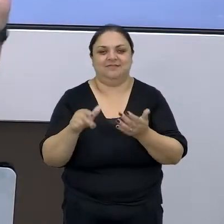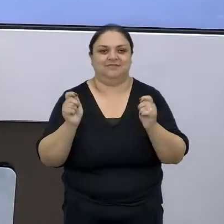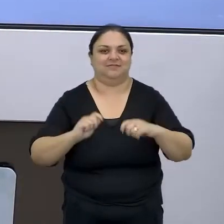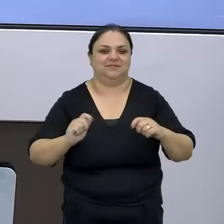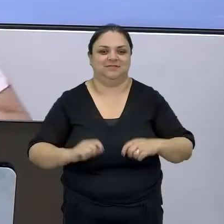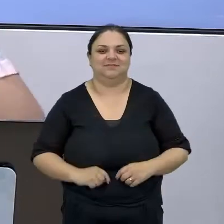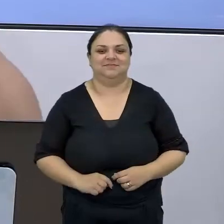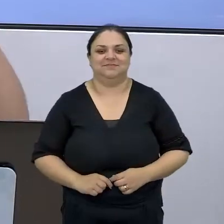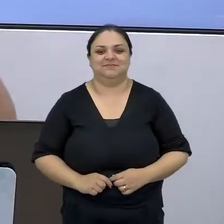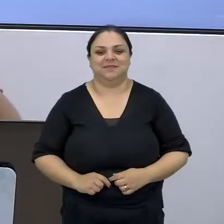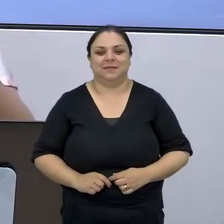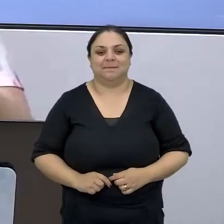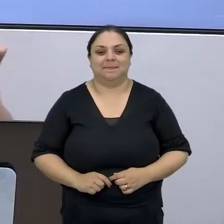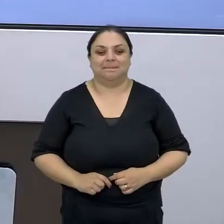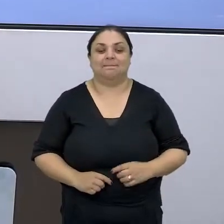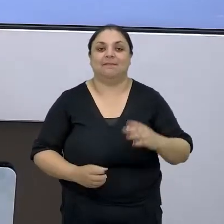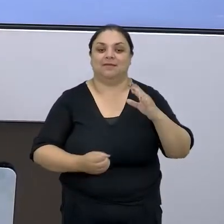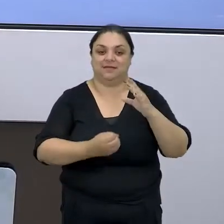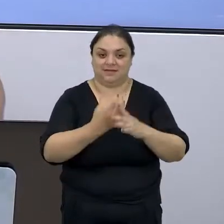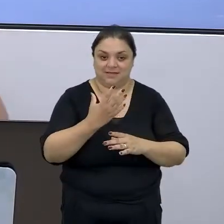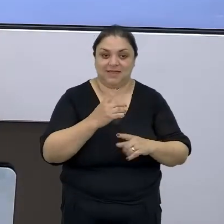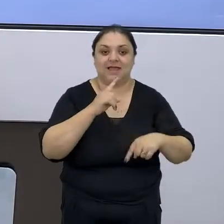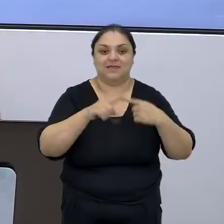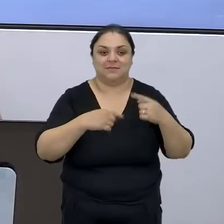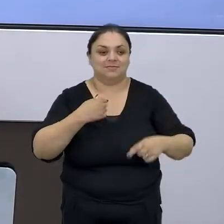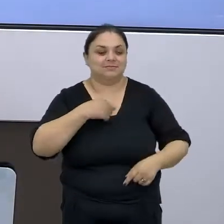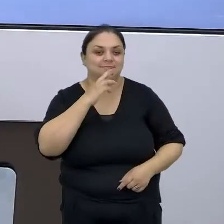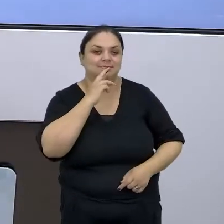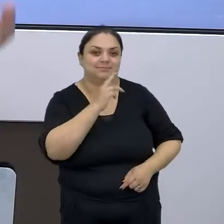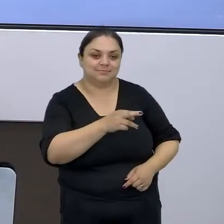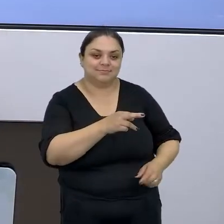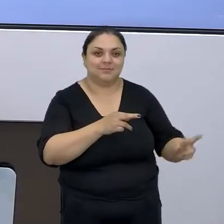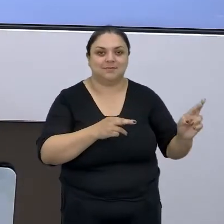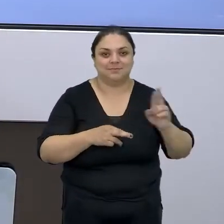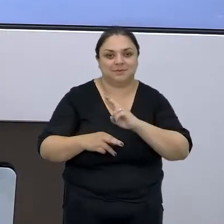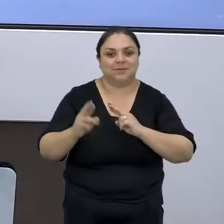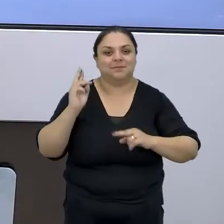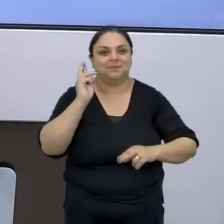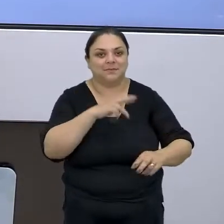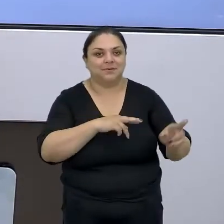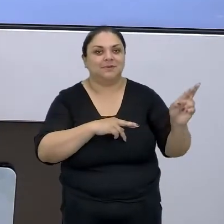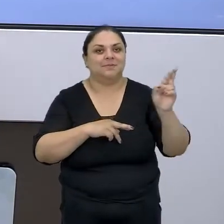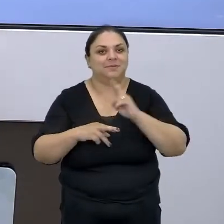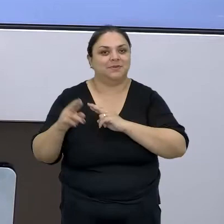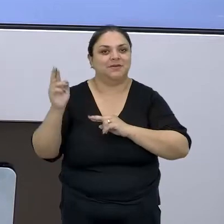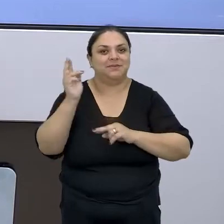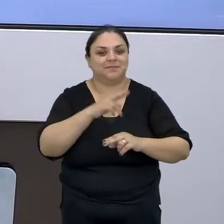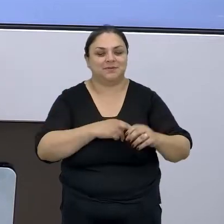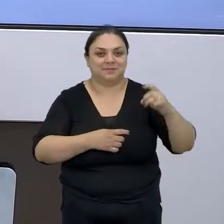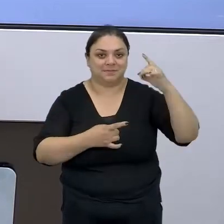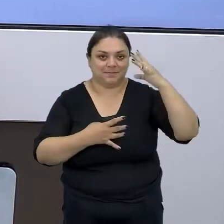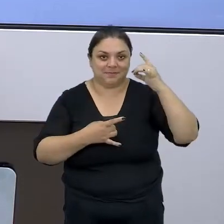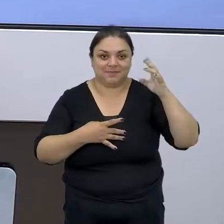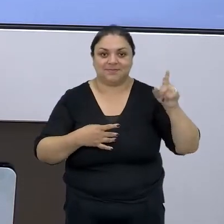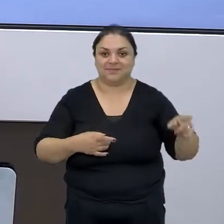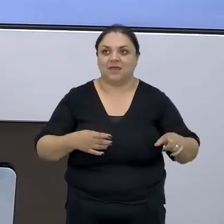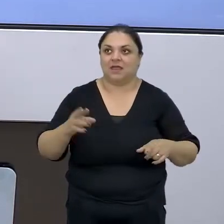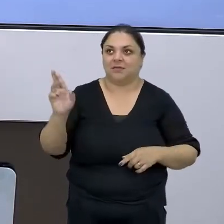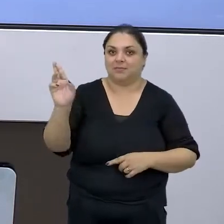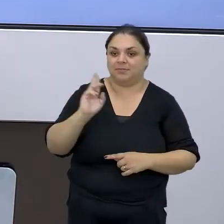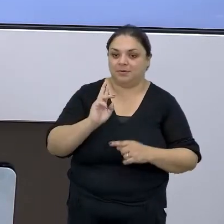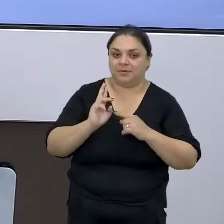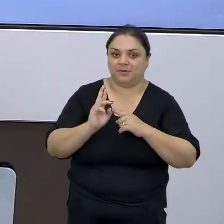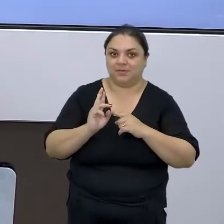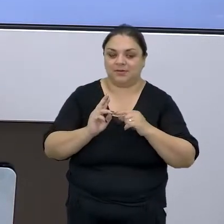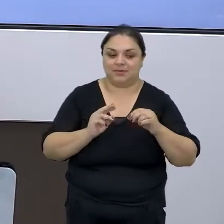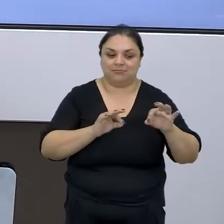você vai ver. A gente cria, e aí a pessoa responde. Então, eu faço um tipo de pergunta, a pessoa responde, e eu uso a resposta fazendo uma